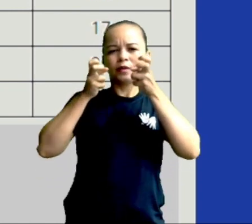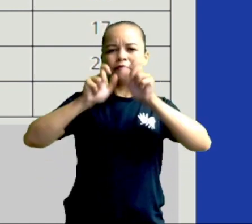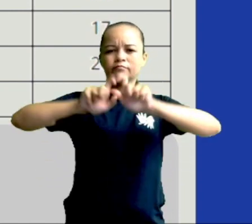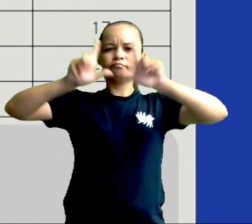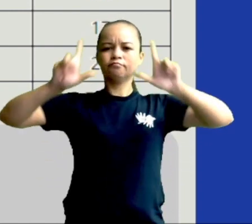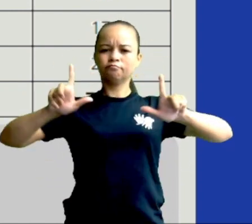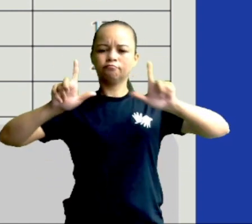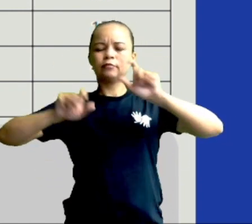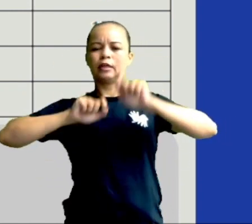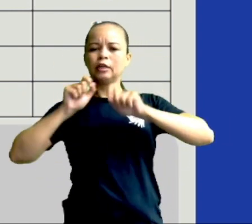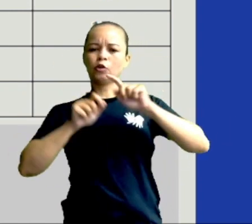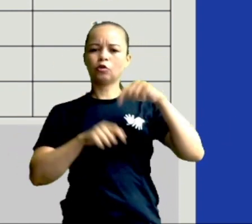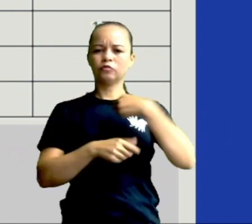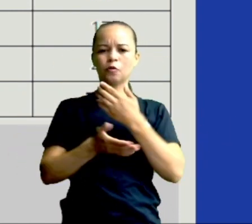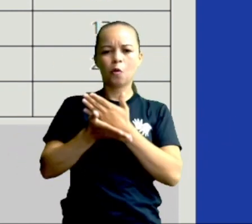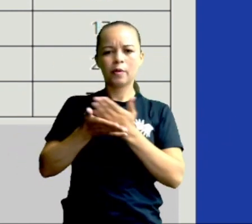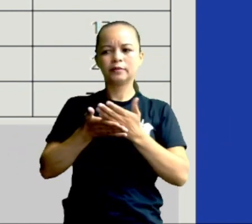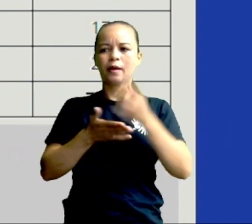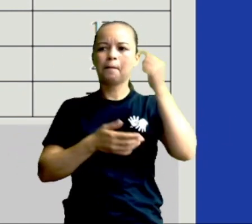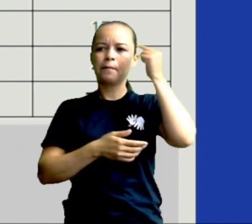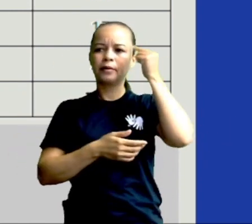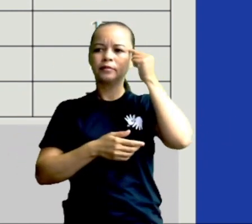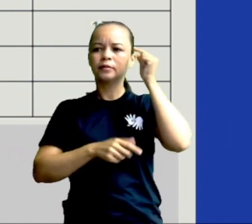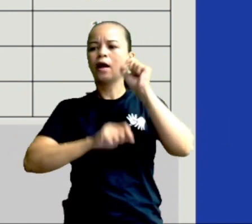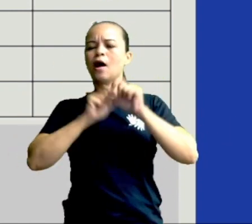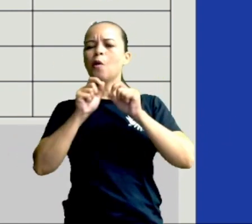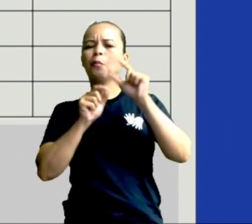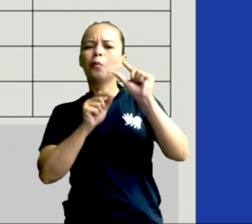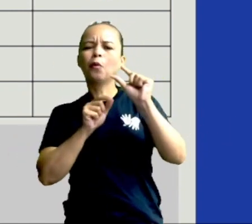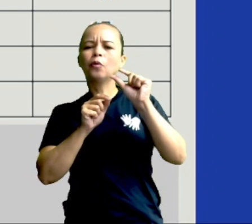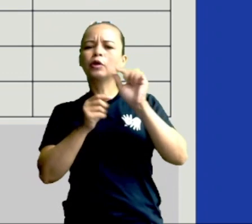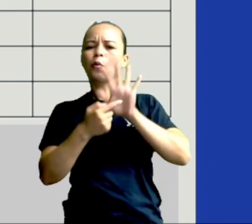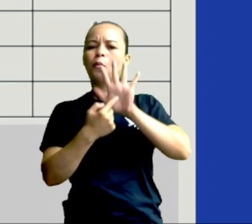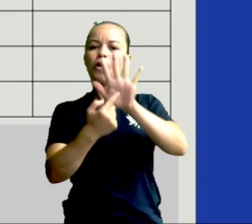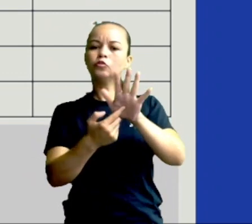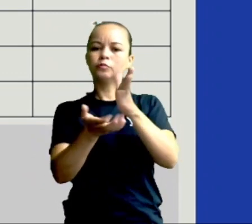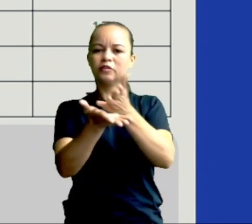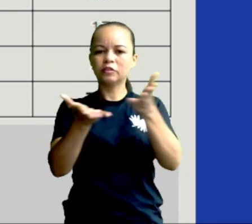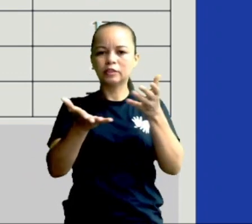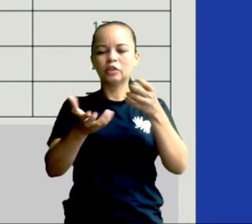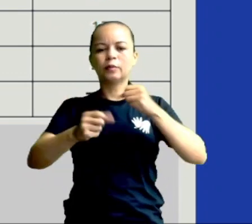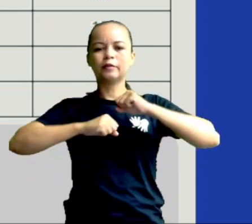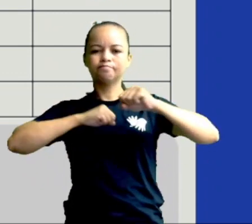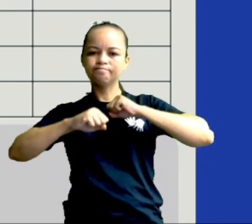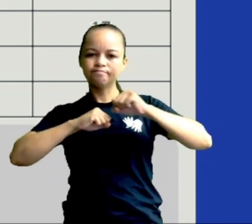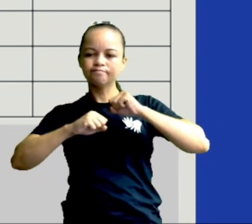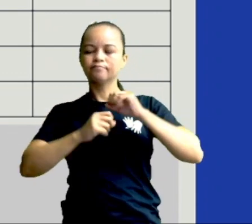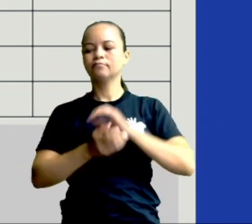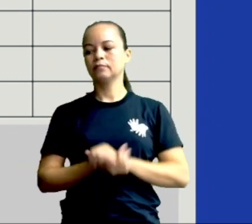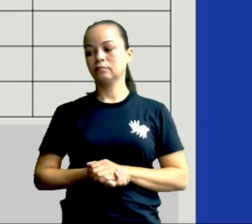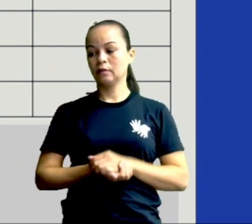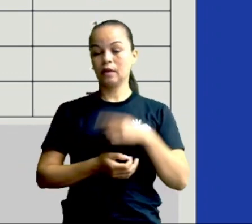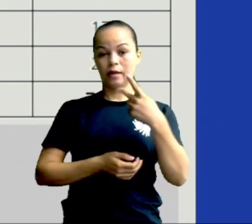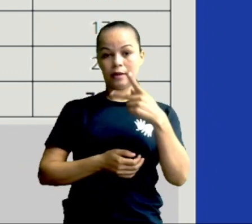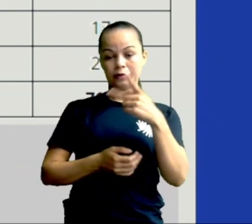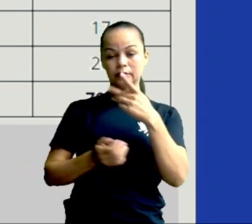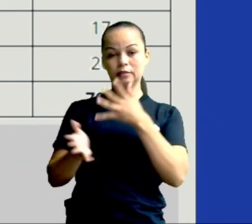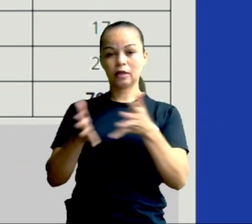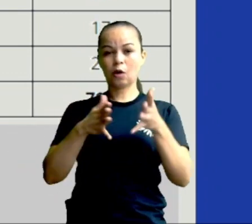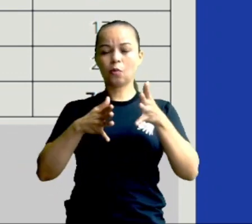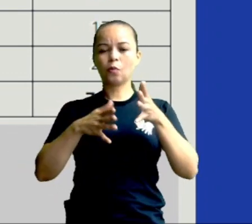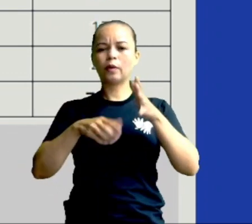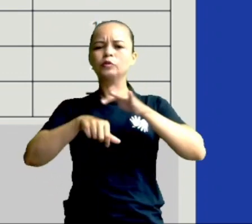começar a pensar um pouco sobre o que eu trouxe aqui para a gente debater. Estes são os casos de febre